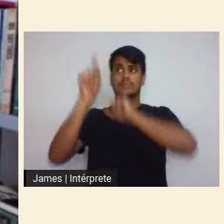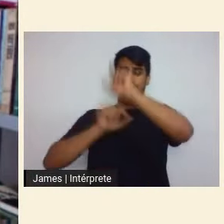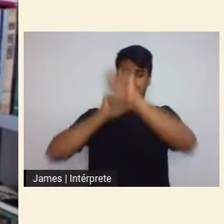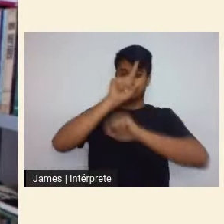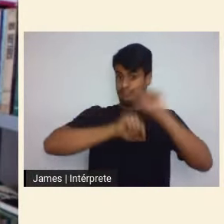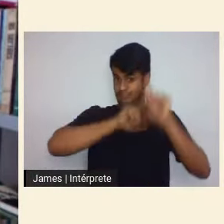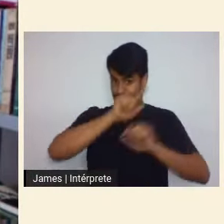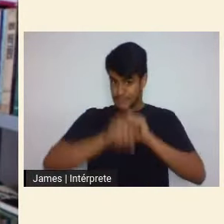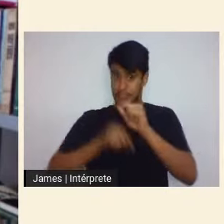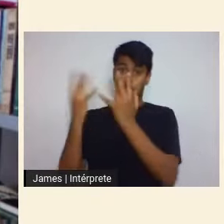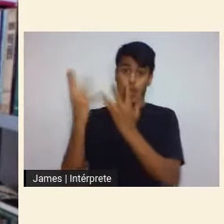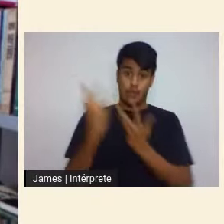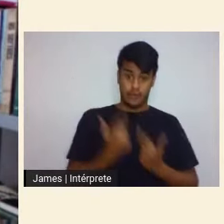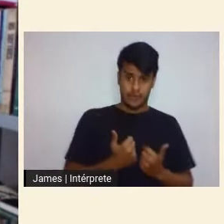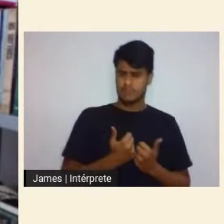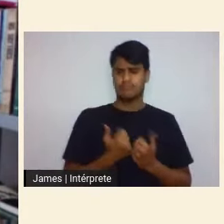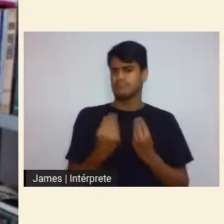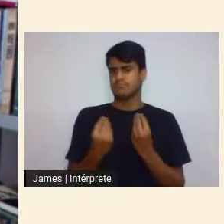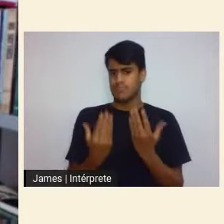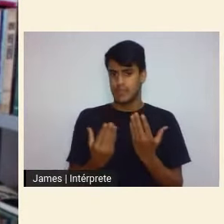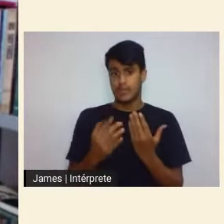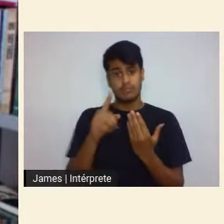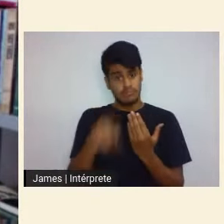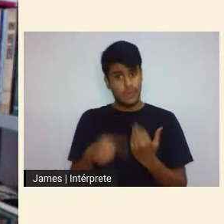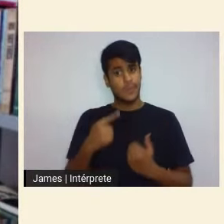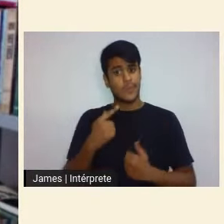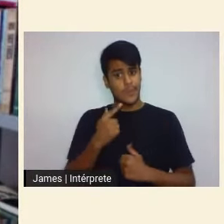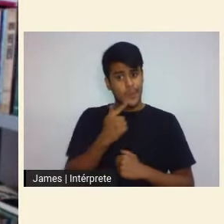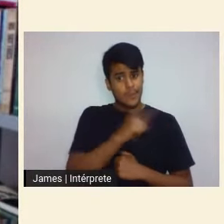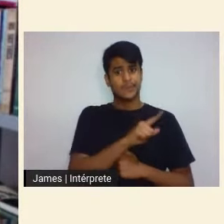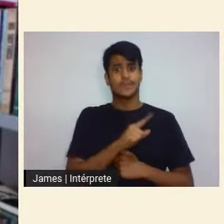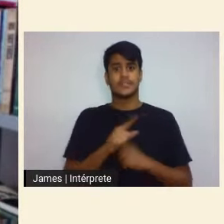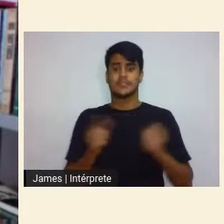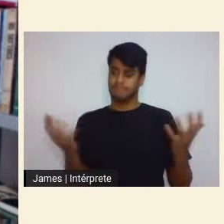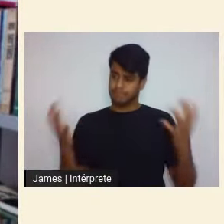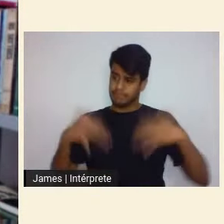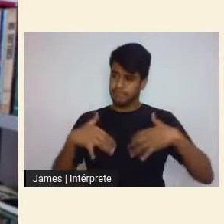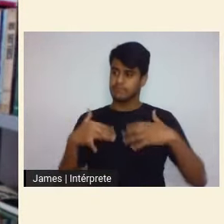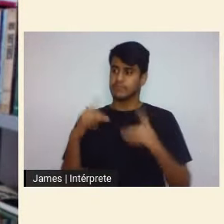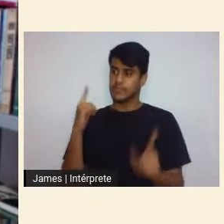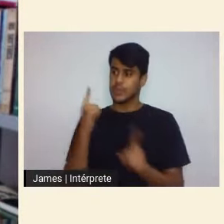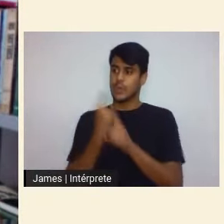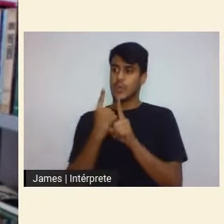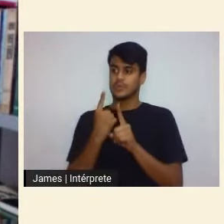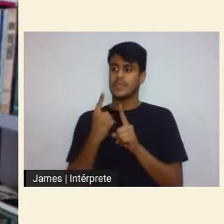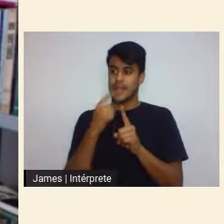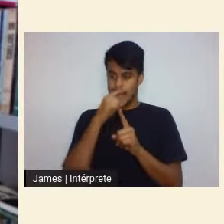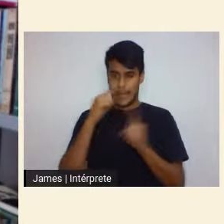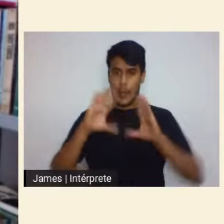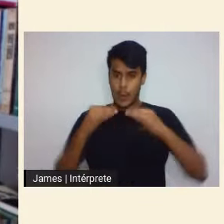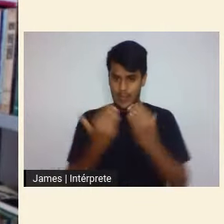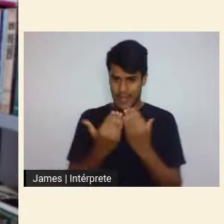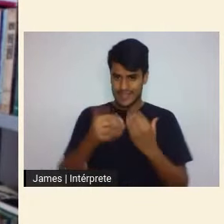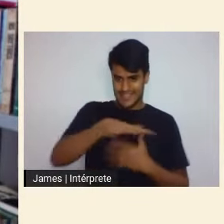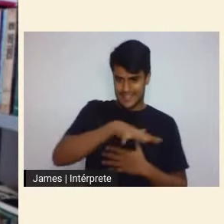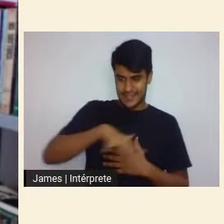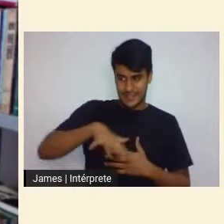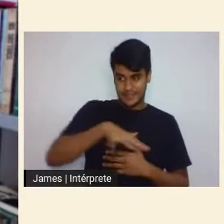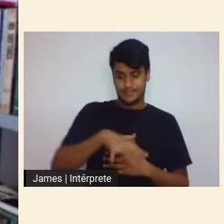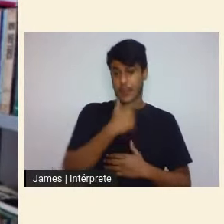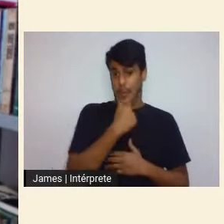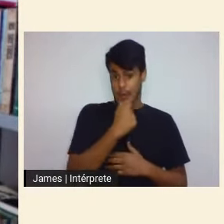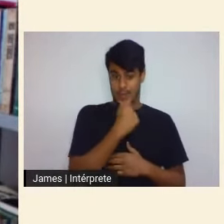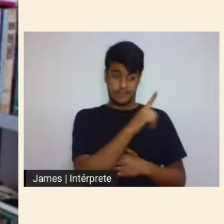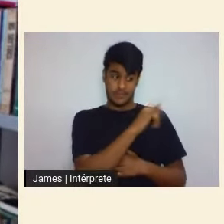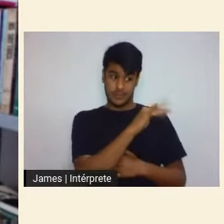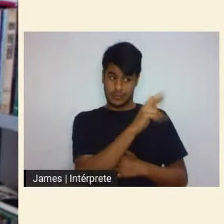né, contribuir com artigos. Né. No Congresso Regionalista, né, Gilberto Freire não